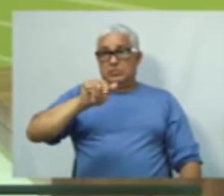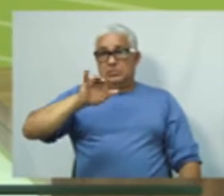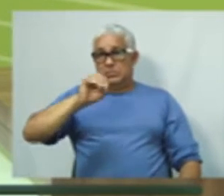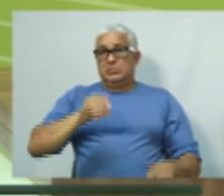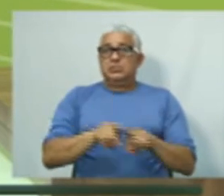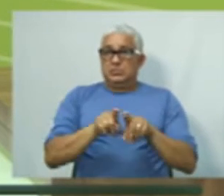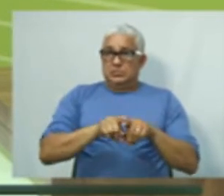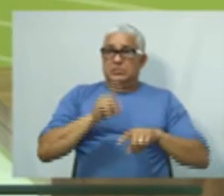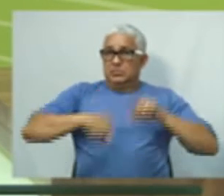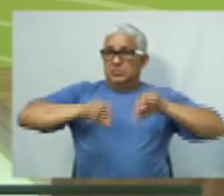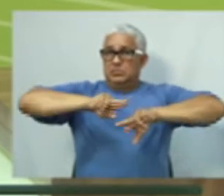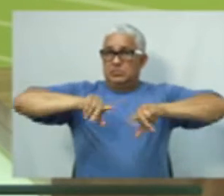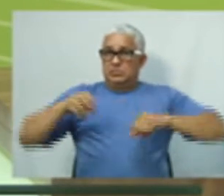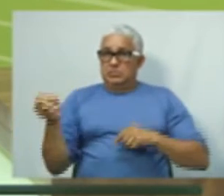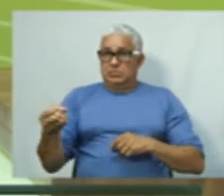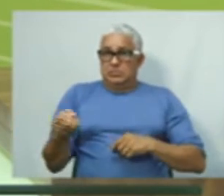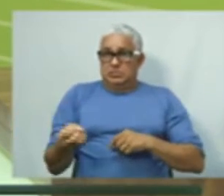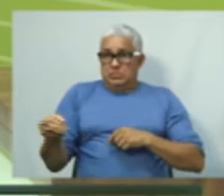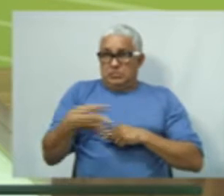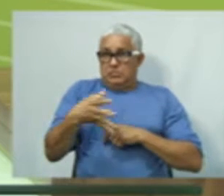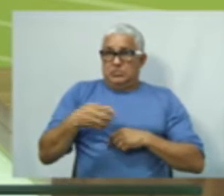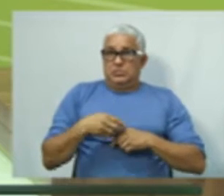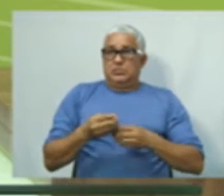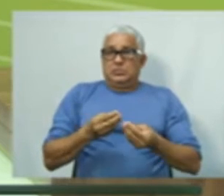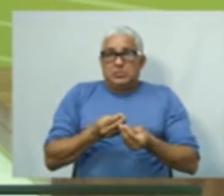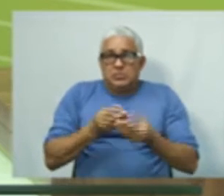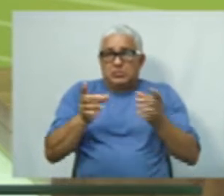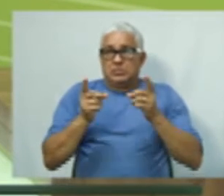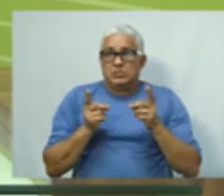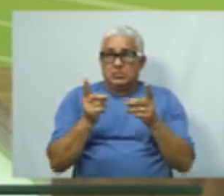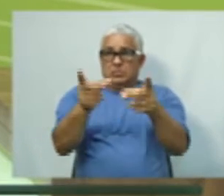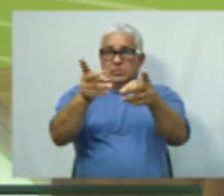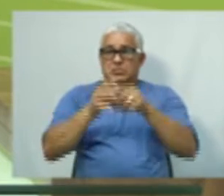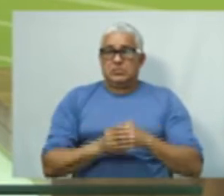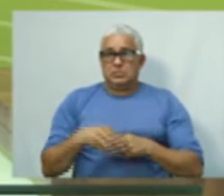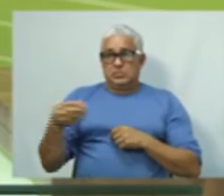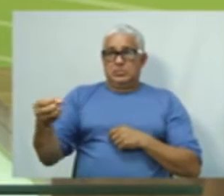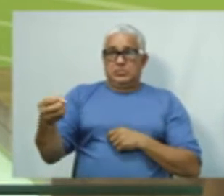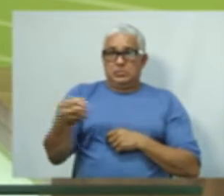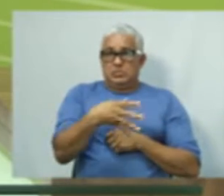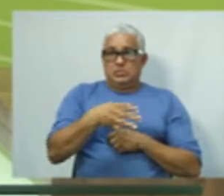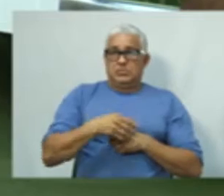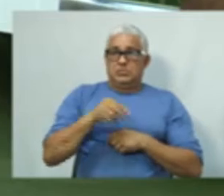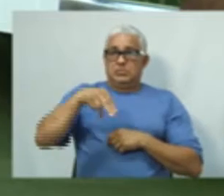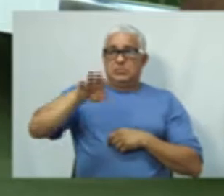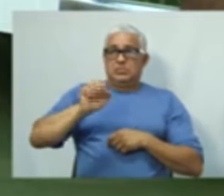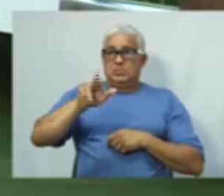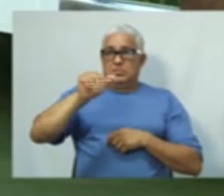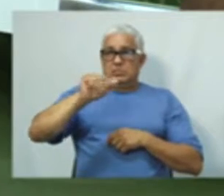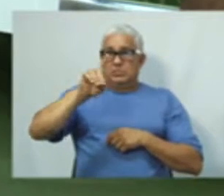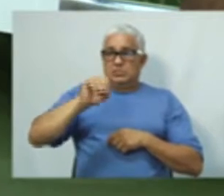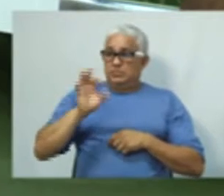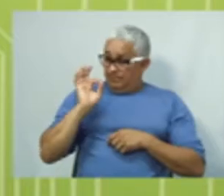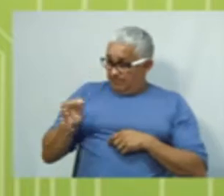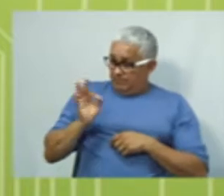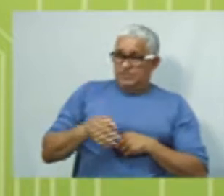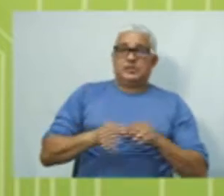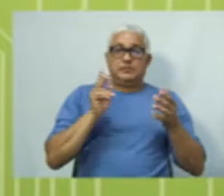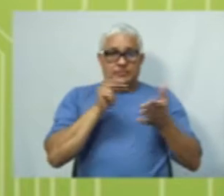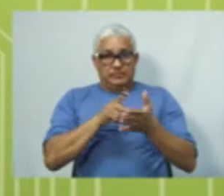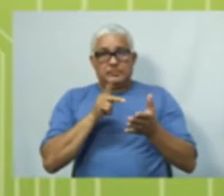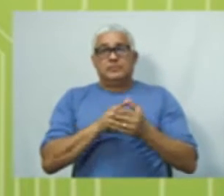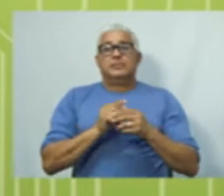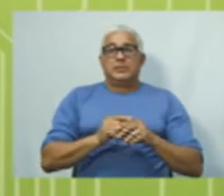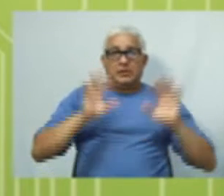de lançar um produto quando já tem um negócio pronto ou entrar em um novo mercado. Isso mesmo, professora? Isso mesmo. O professor falou ali